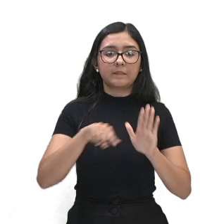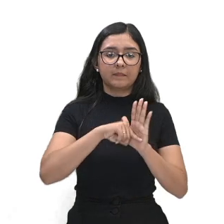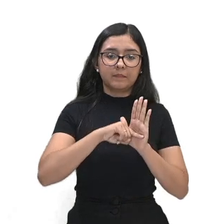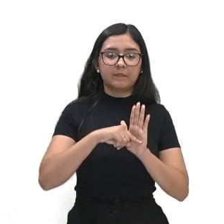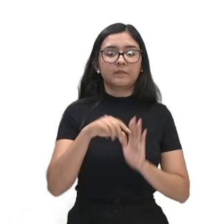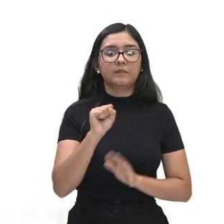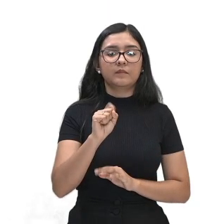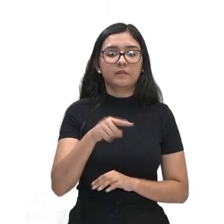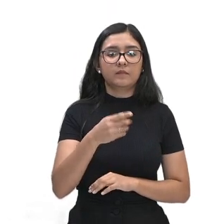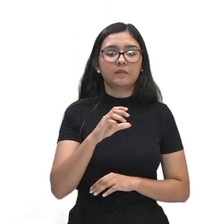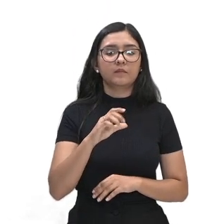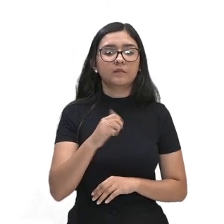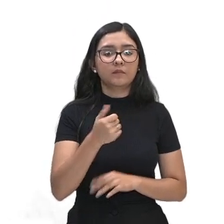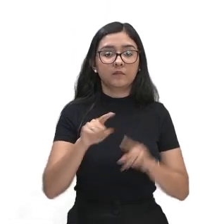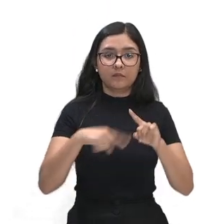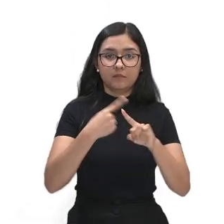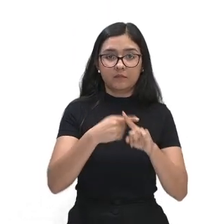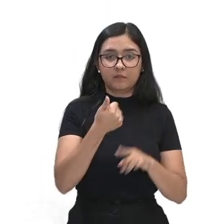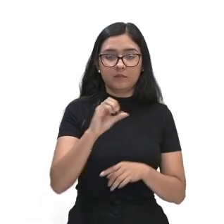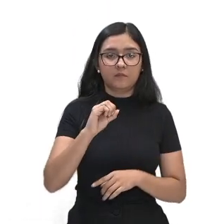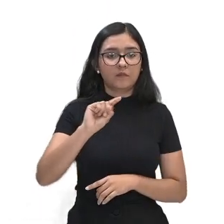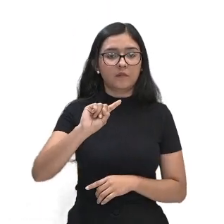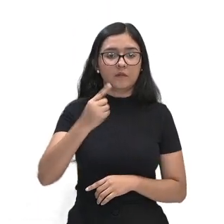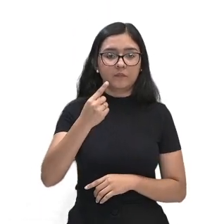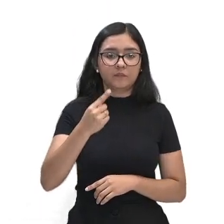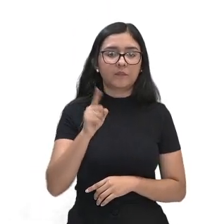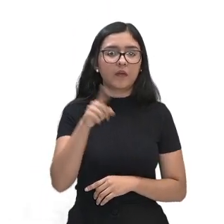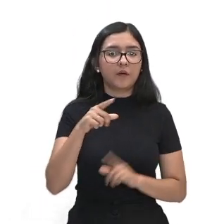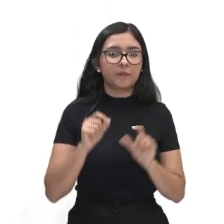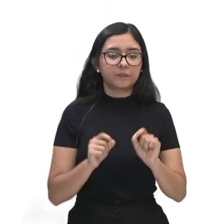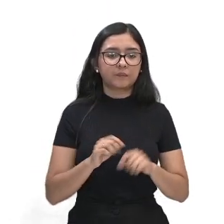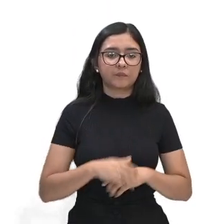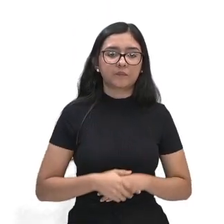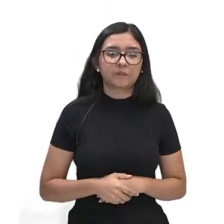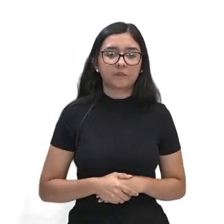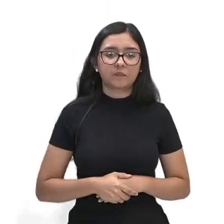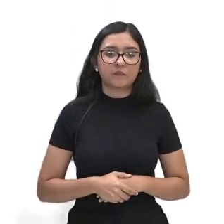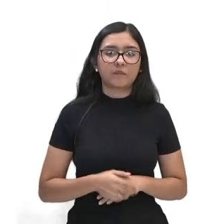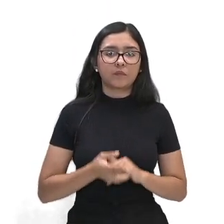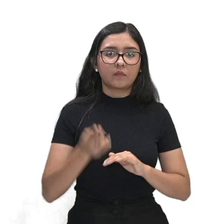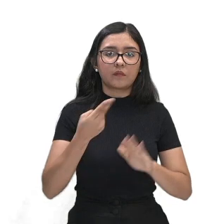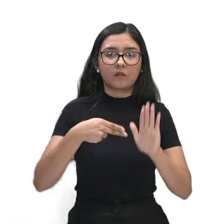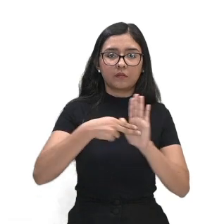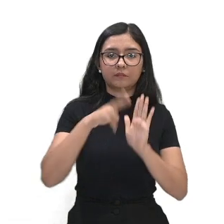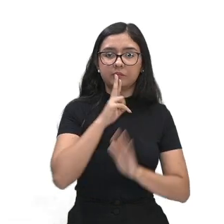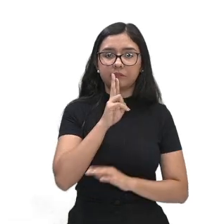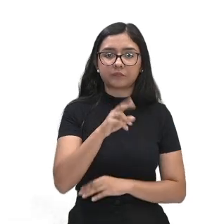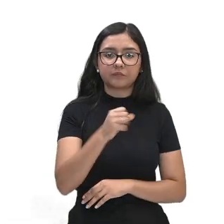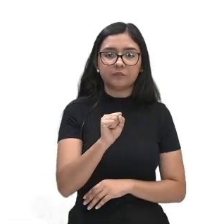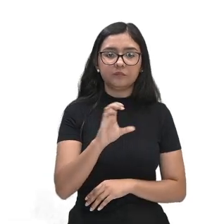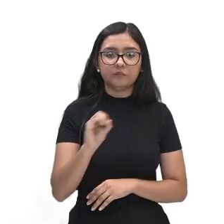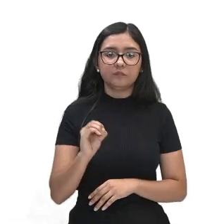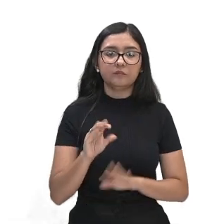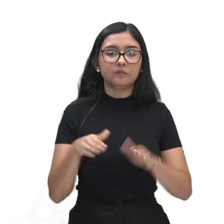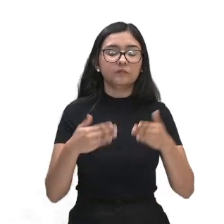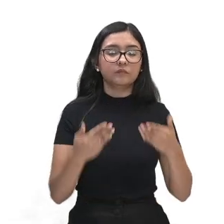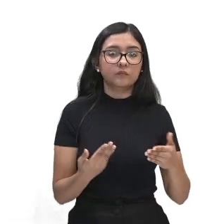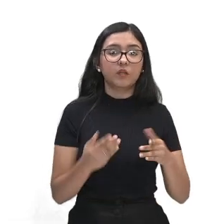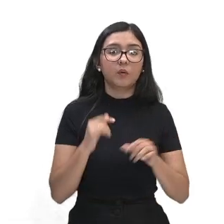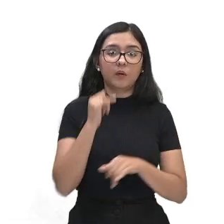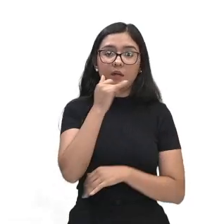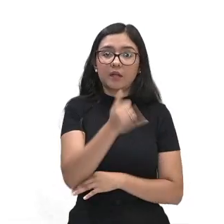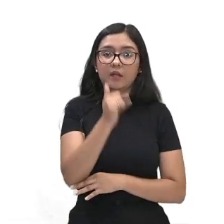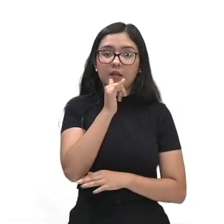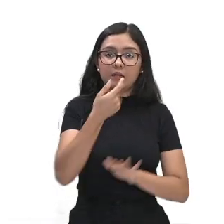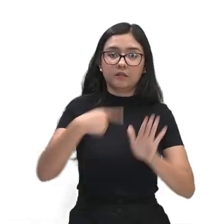10. Menos 8 vezes 10 é 80, né, pessoal? Então, a carga negativa,